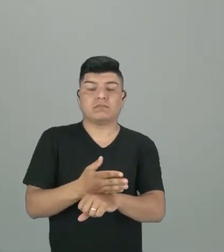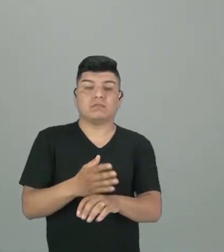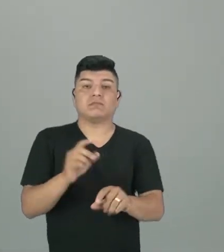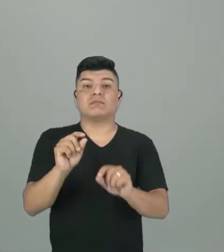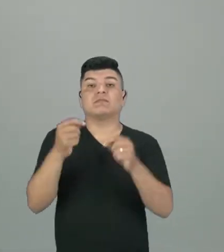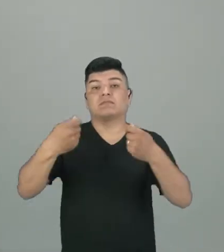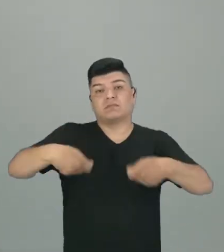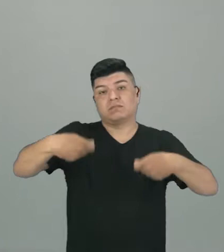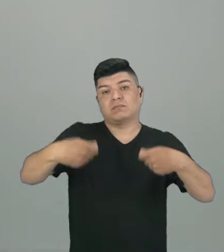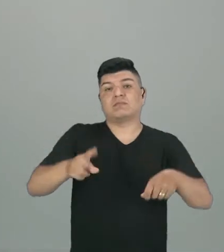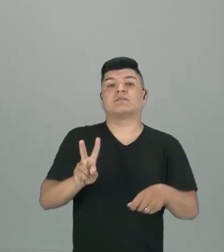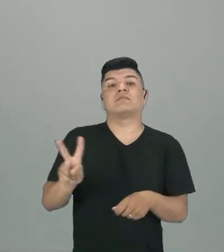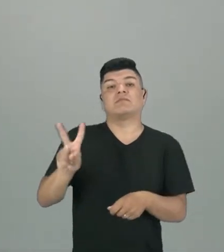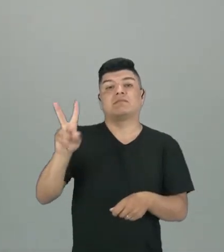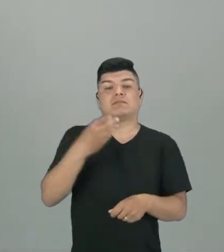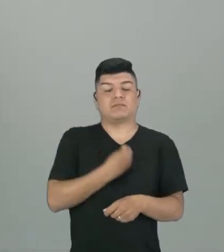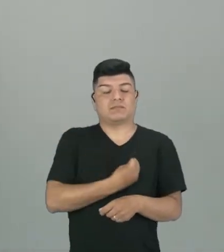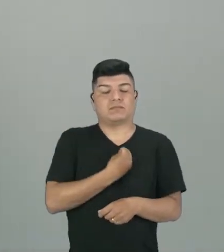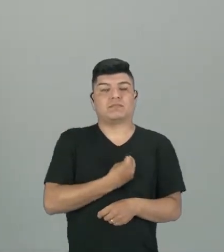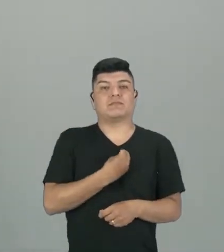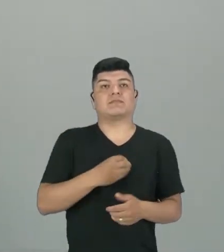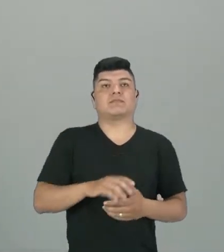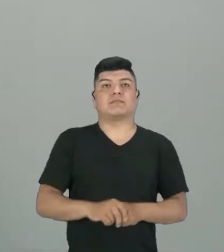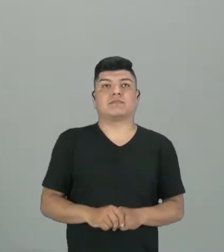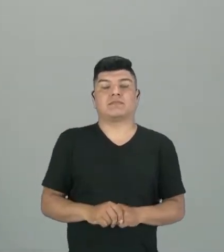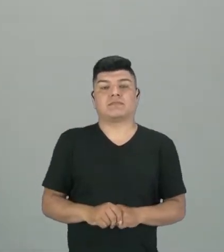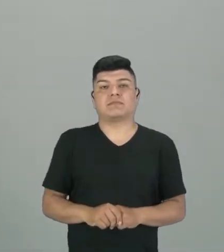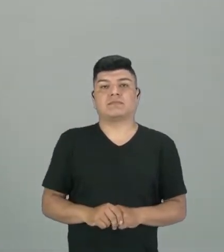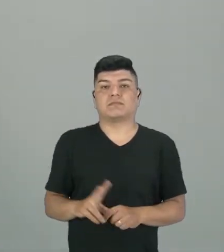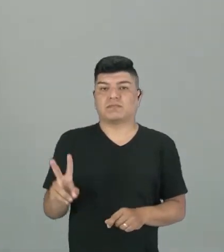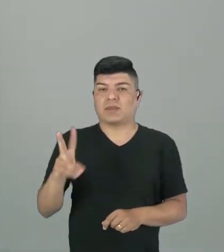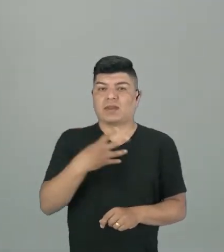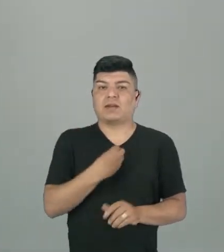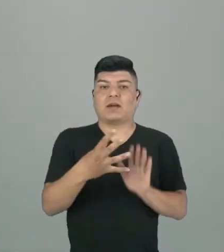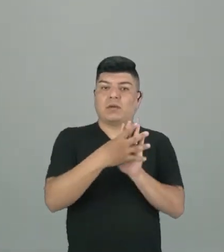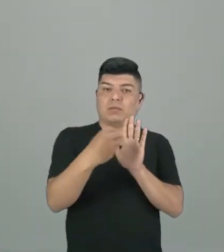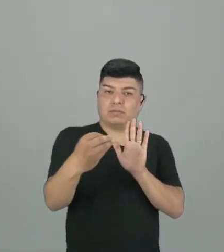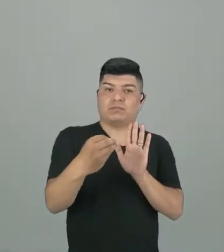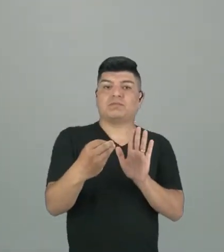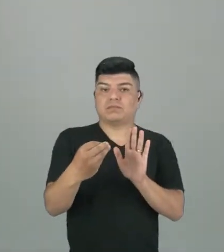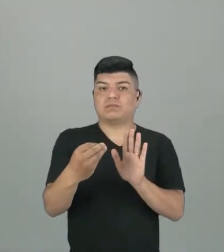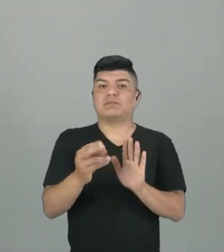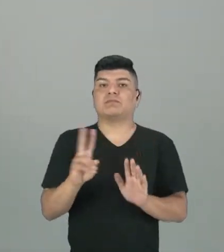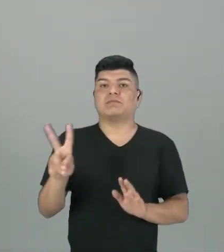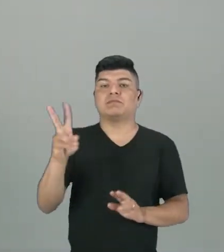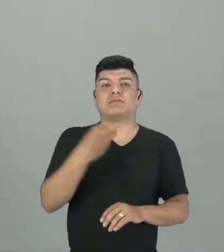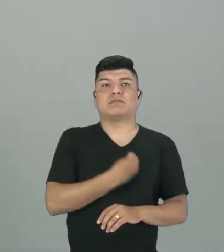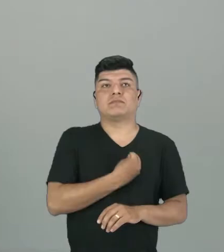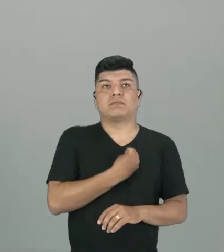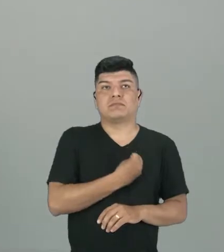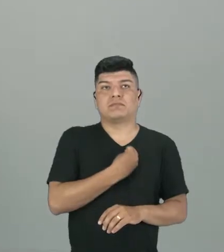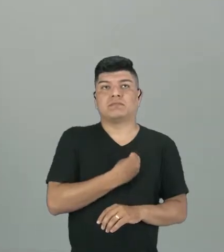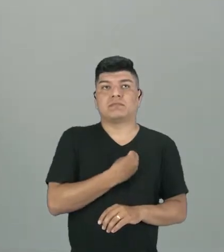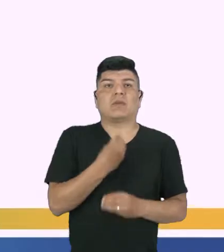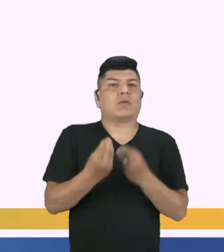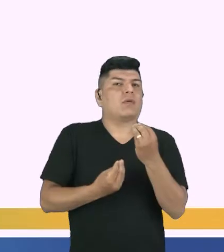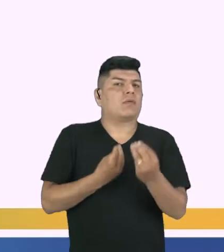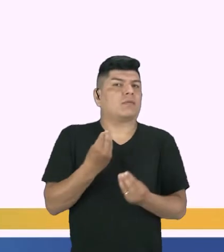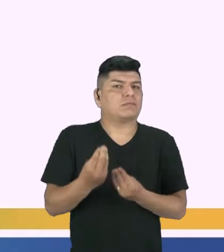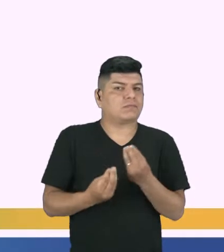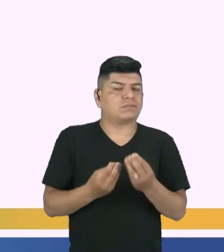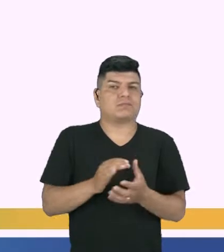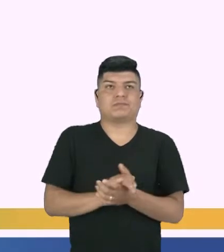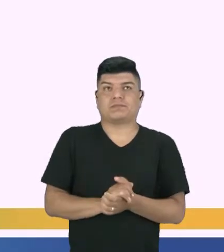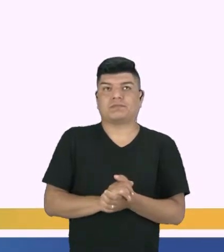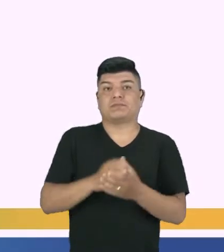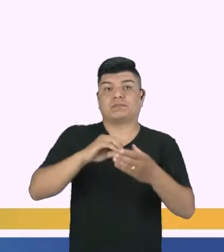devem valorizar a vida, não é? Valorização da vida, modelo de valorização da vida nas religiões. Como assim? Uma